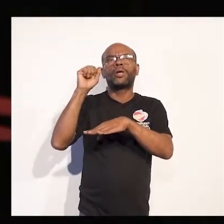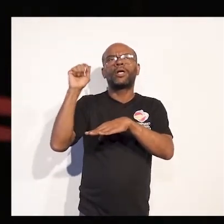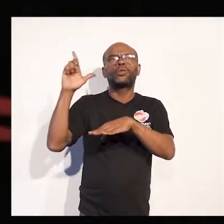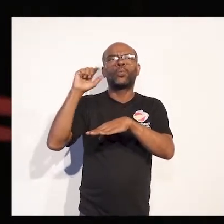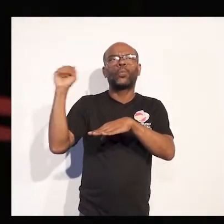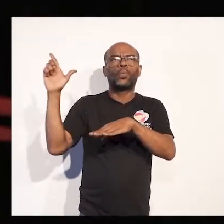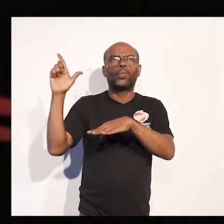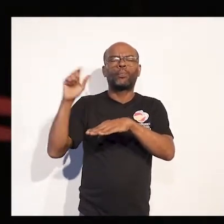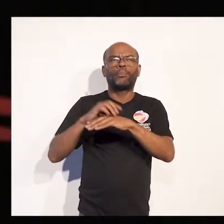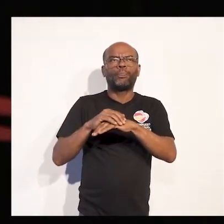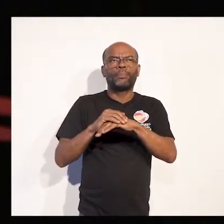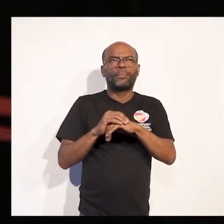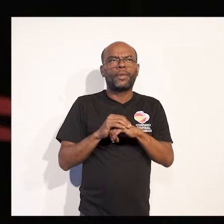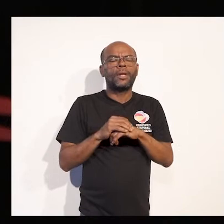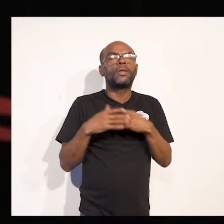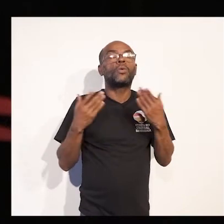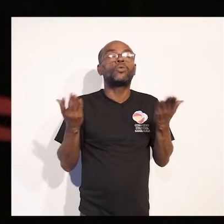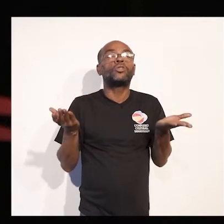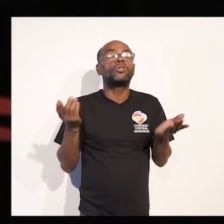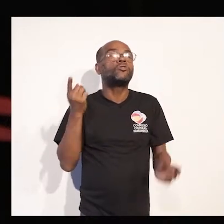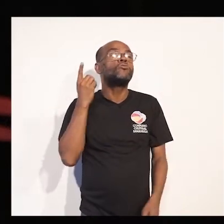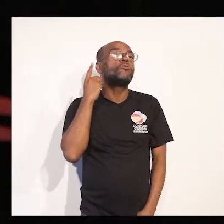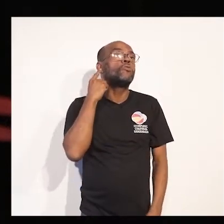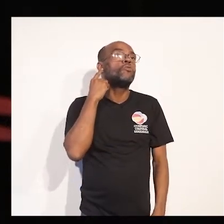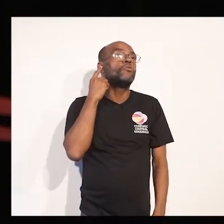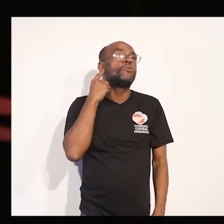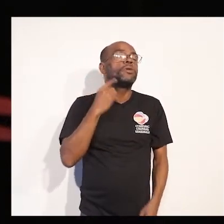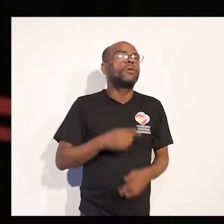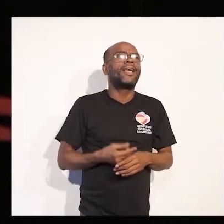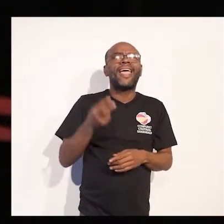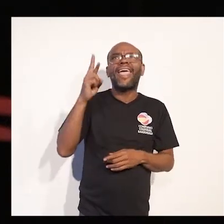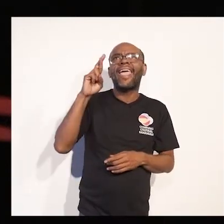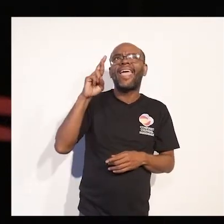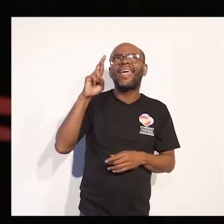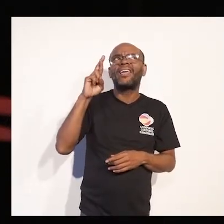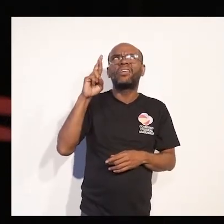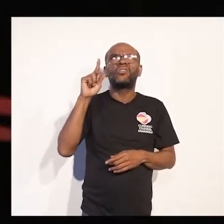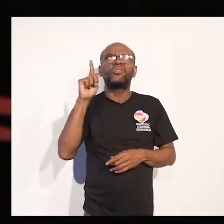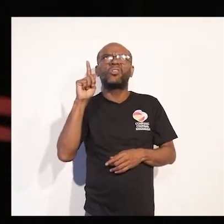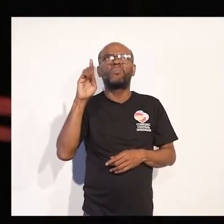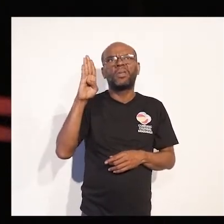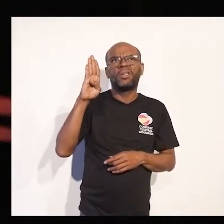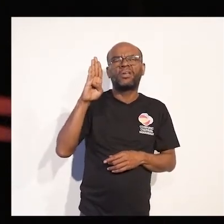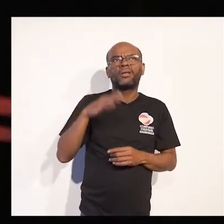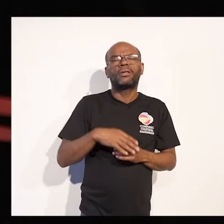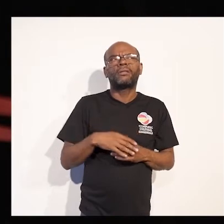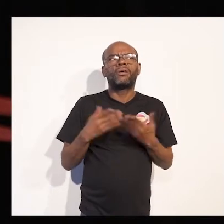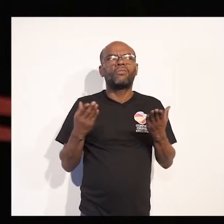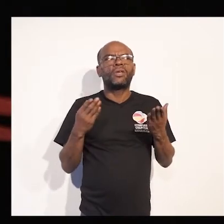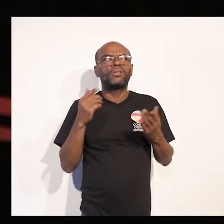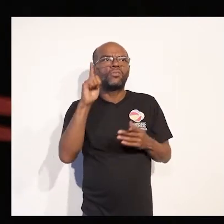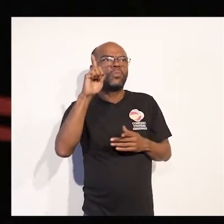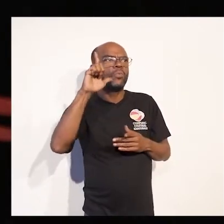azul. E onde é que a gente ouve essa coisa de RGB? Talvez nos refletores de